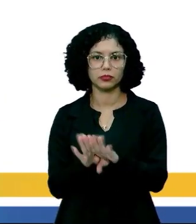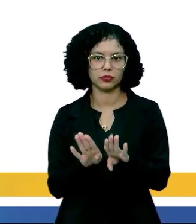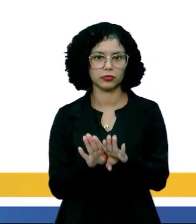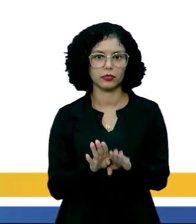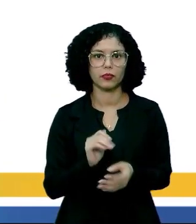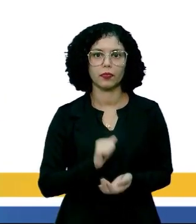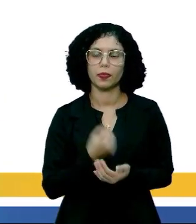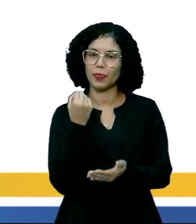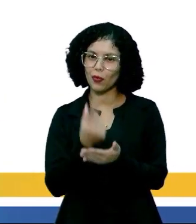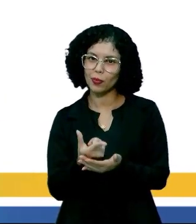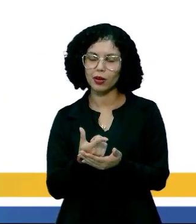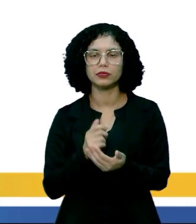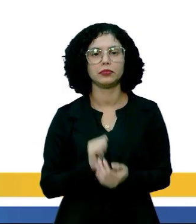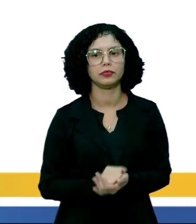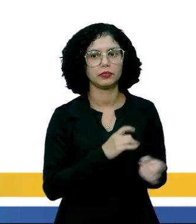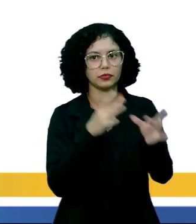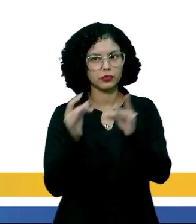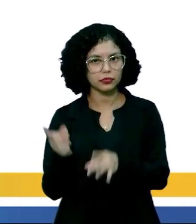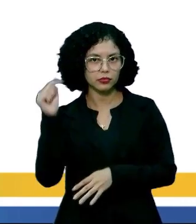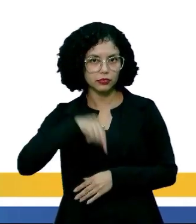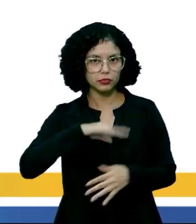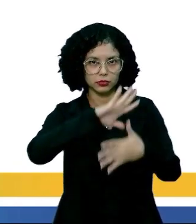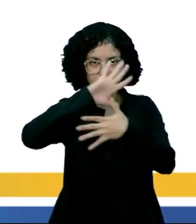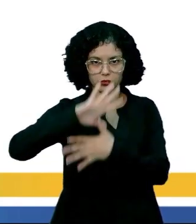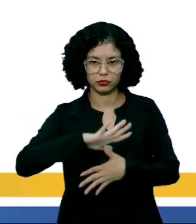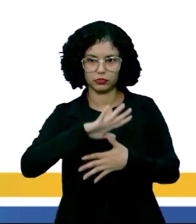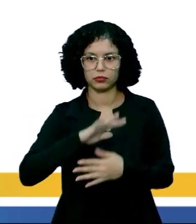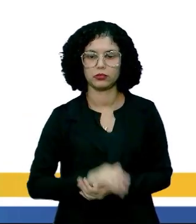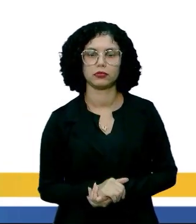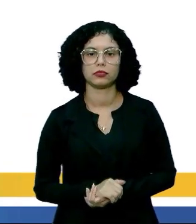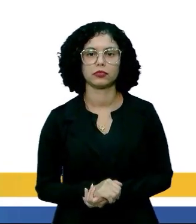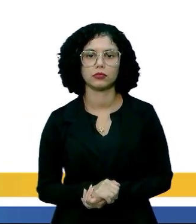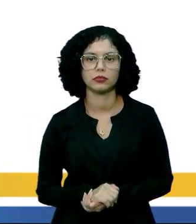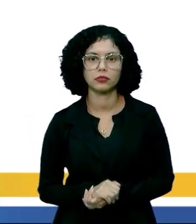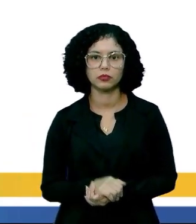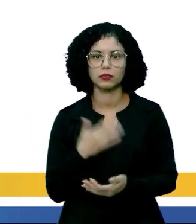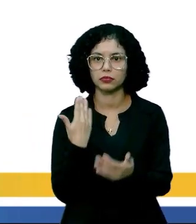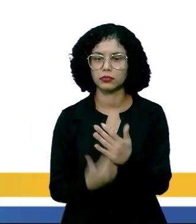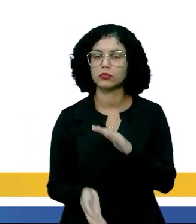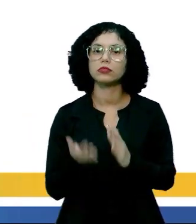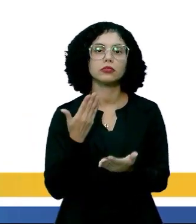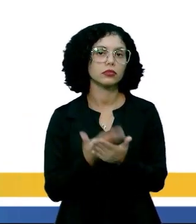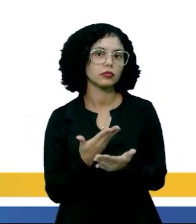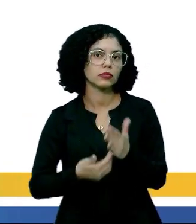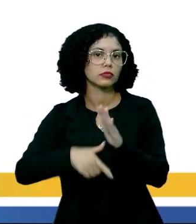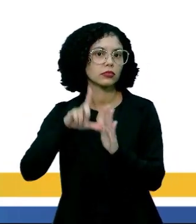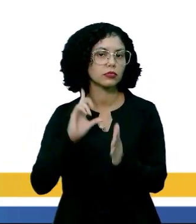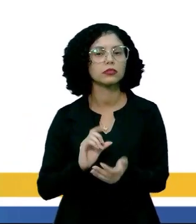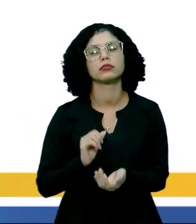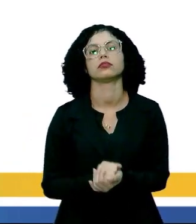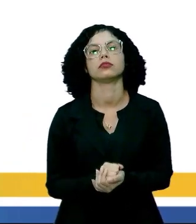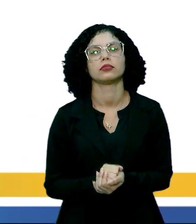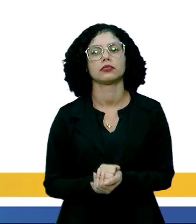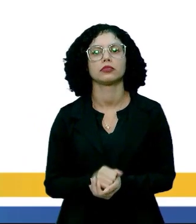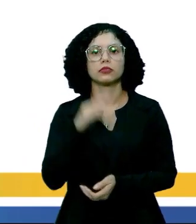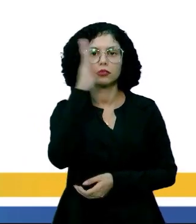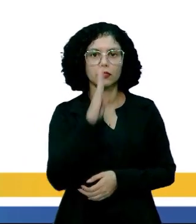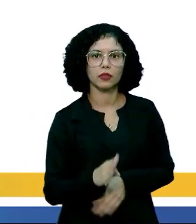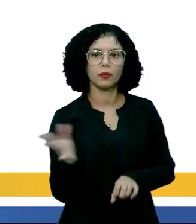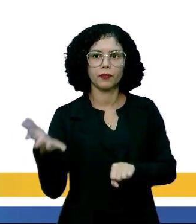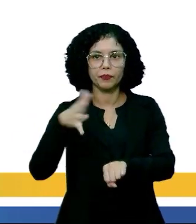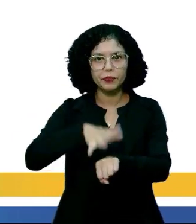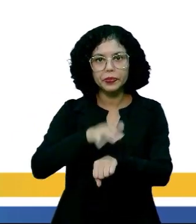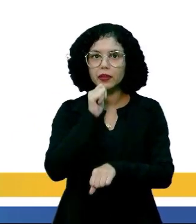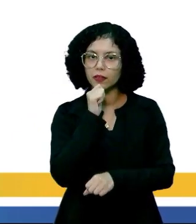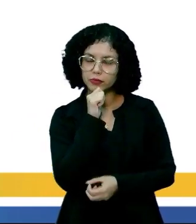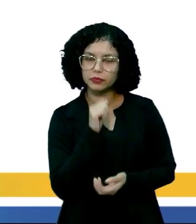raptadas, compradas para serem trazidas para as Américas. Então, se você perdeu essa aula anterior, né, de Brasil Colônia, a